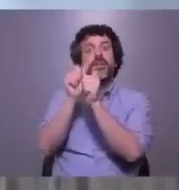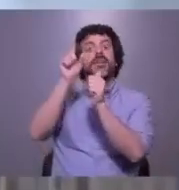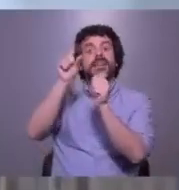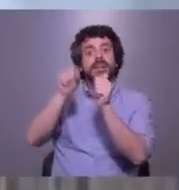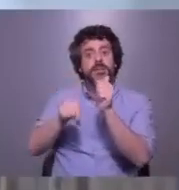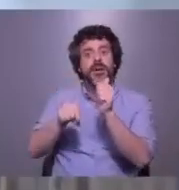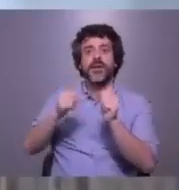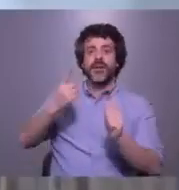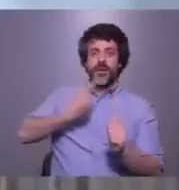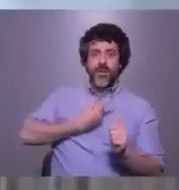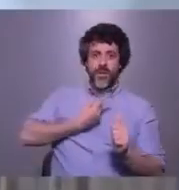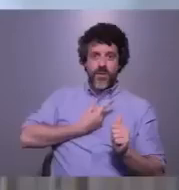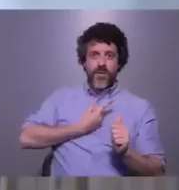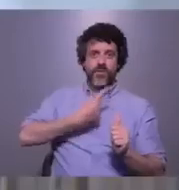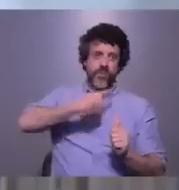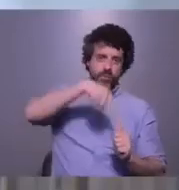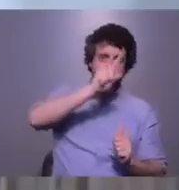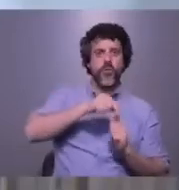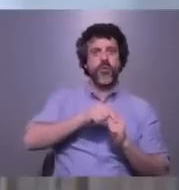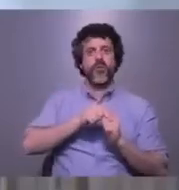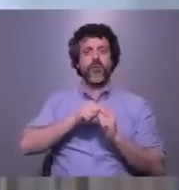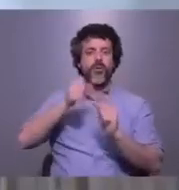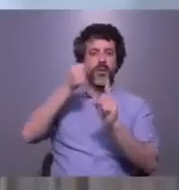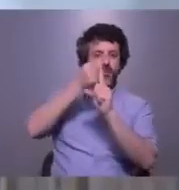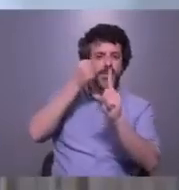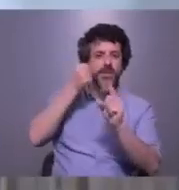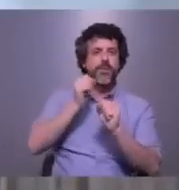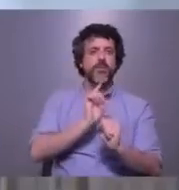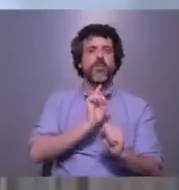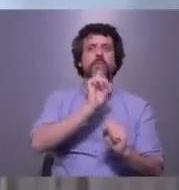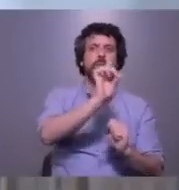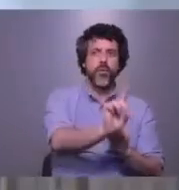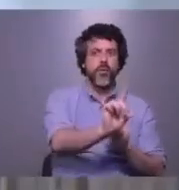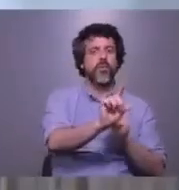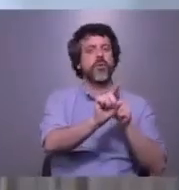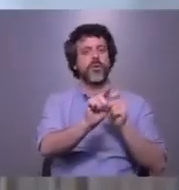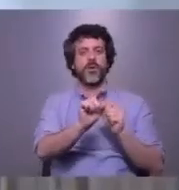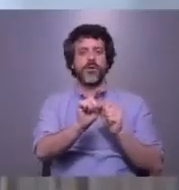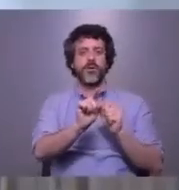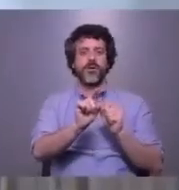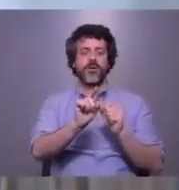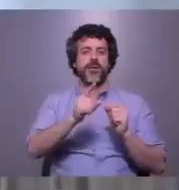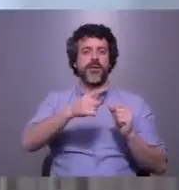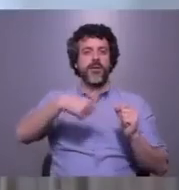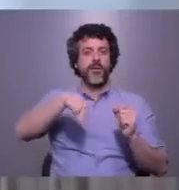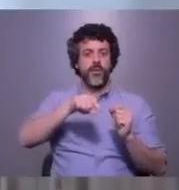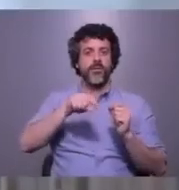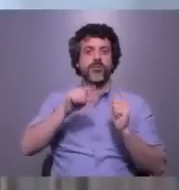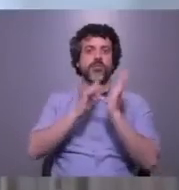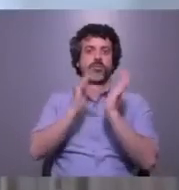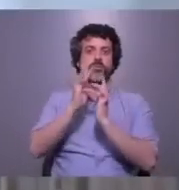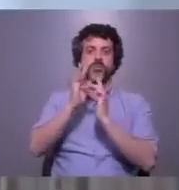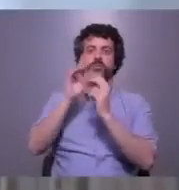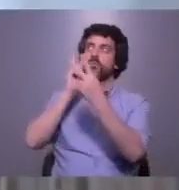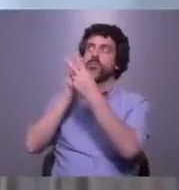Evangelho fala-nos de envio, de missão. Diz-nos que nós, que fazemos a experiência do encontro com